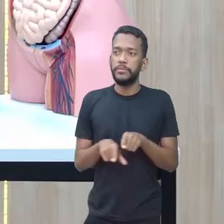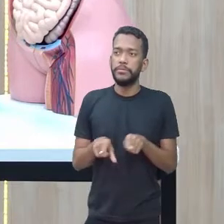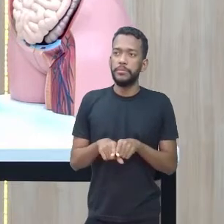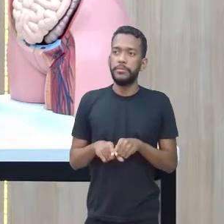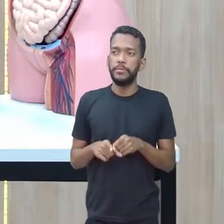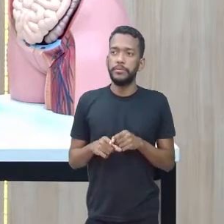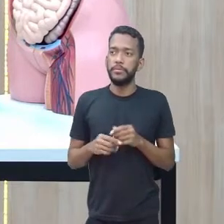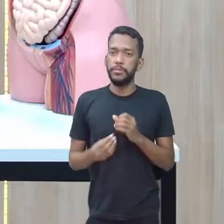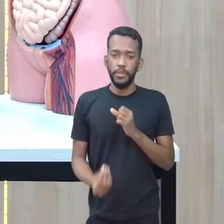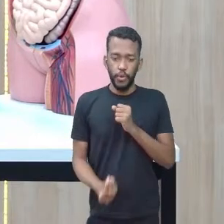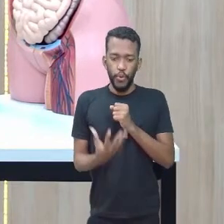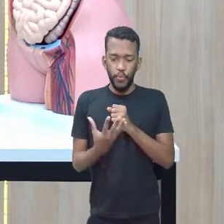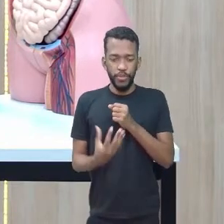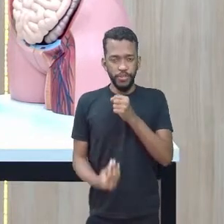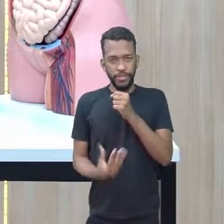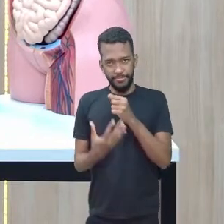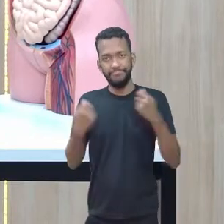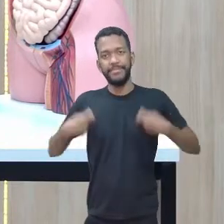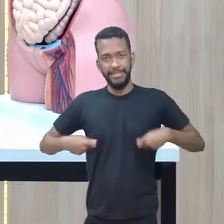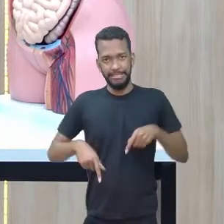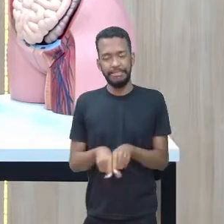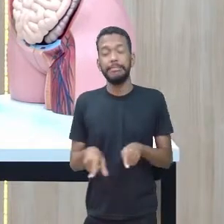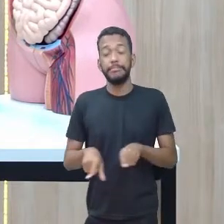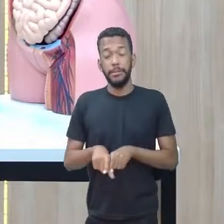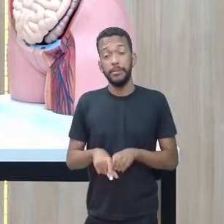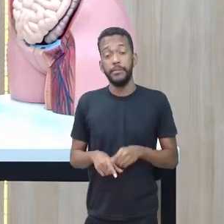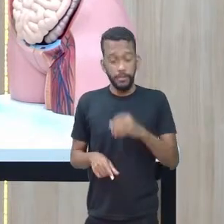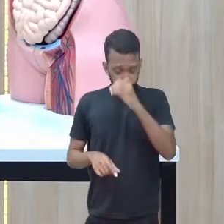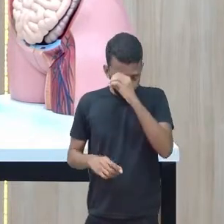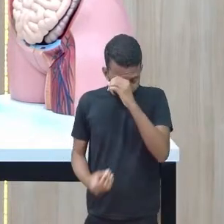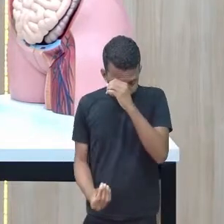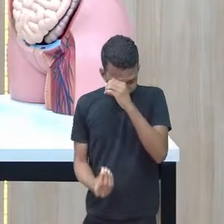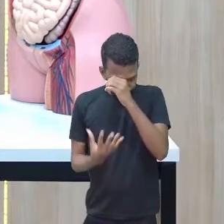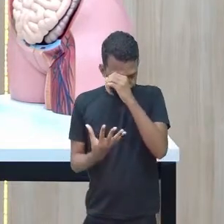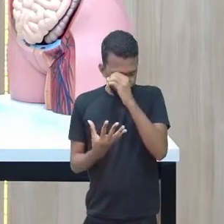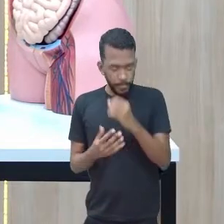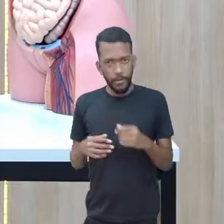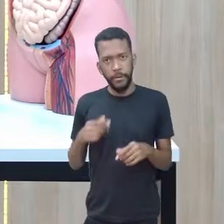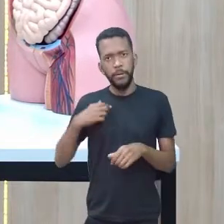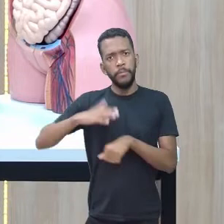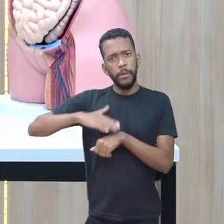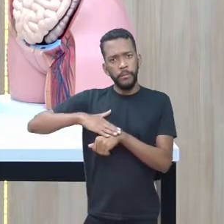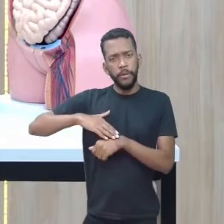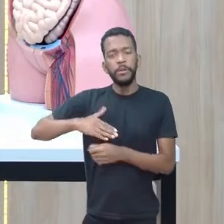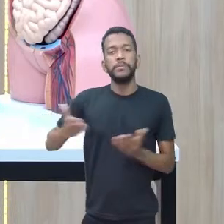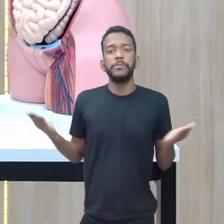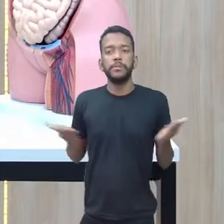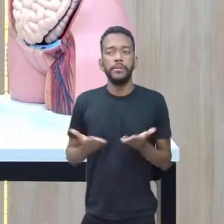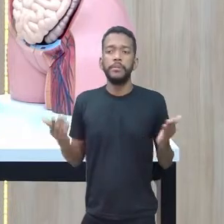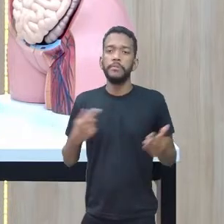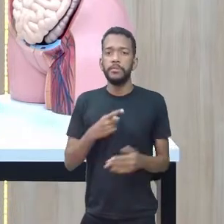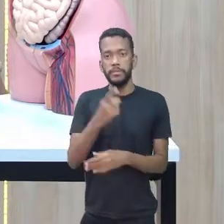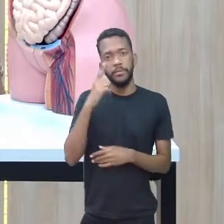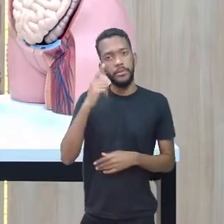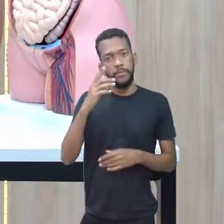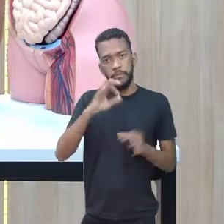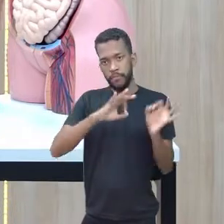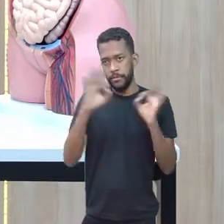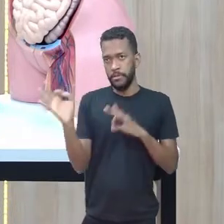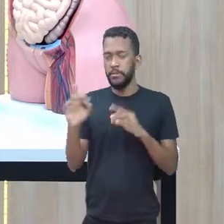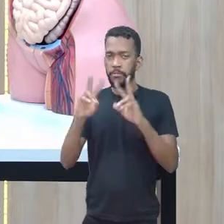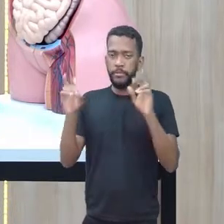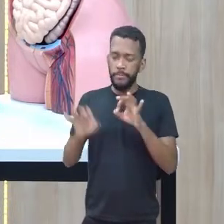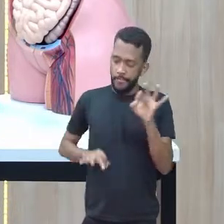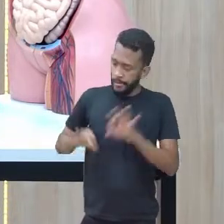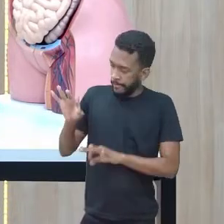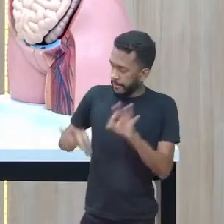a luz ultrapassar. Então, nesse momento agora, vocês viram essa questão de preparar a